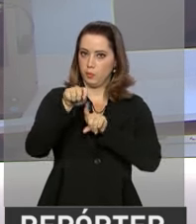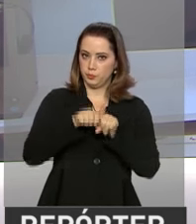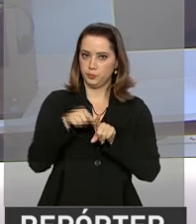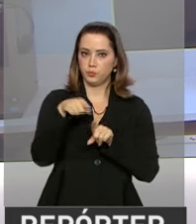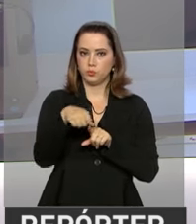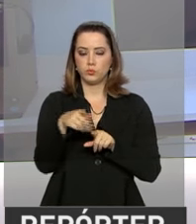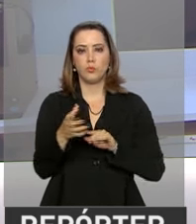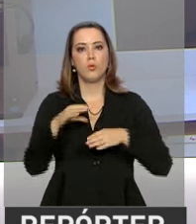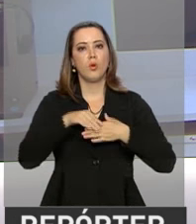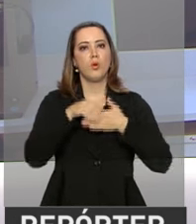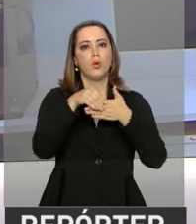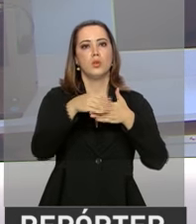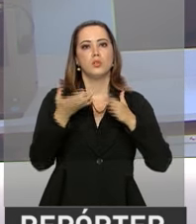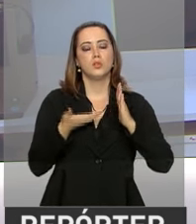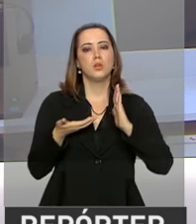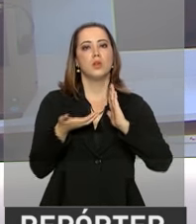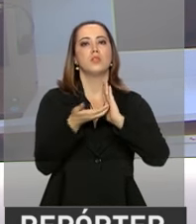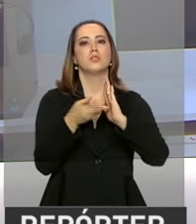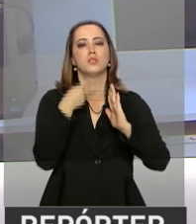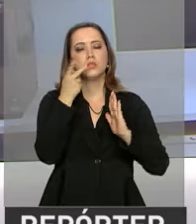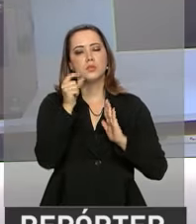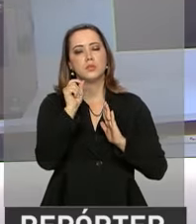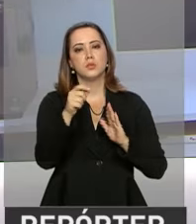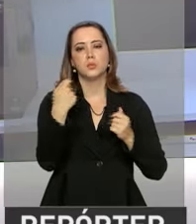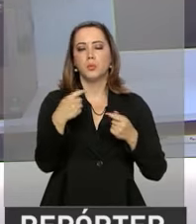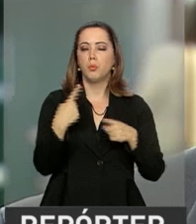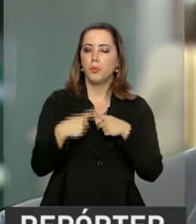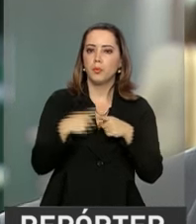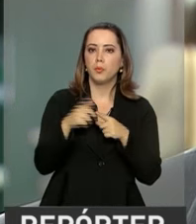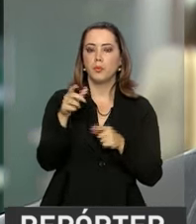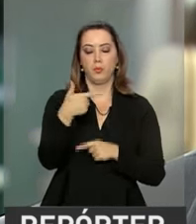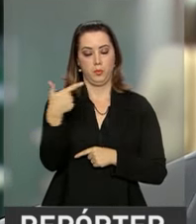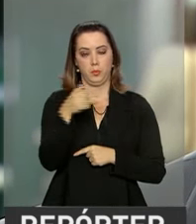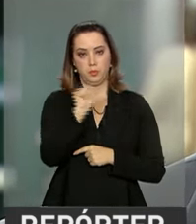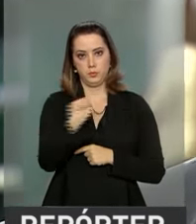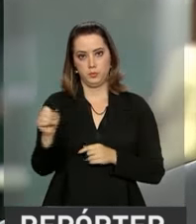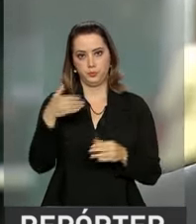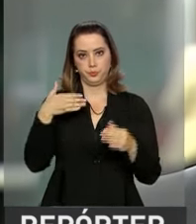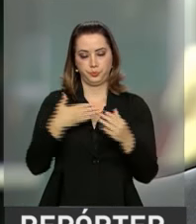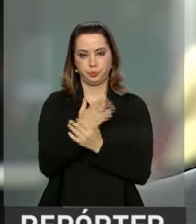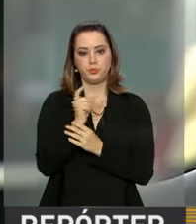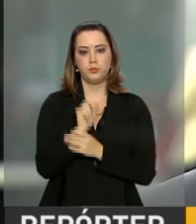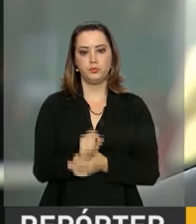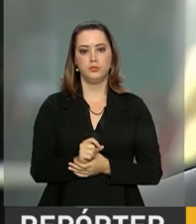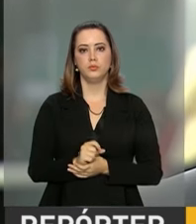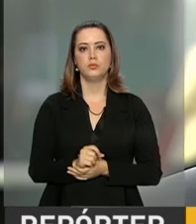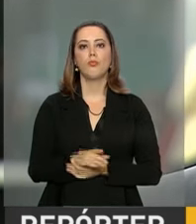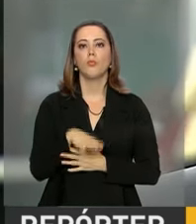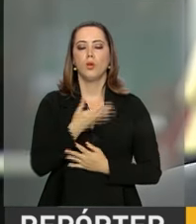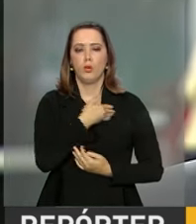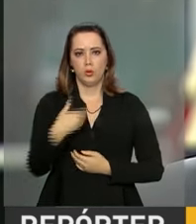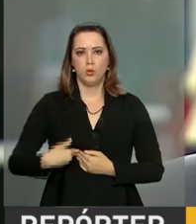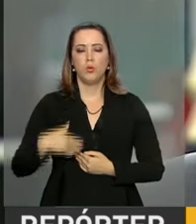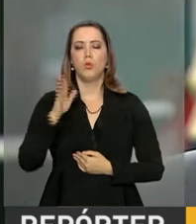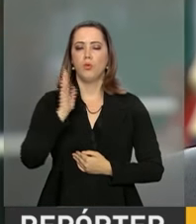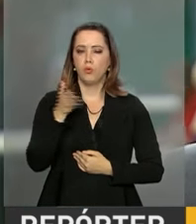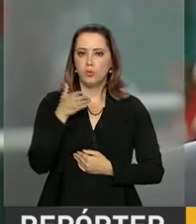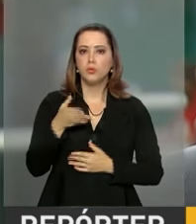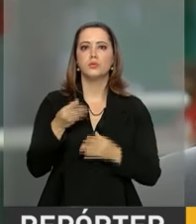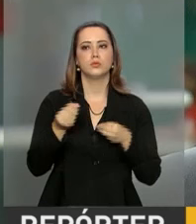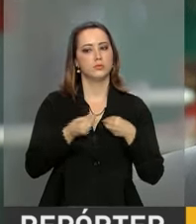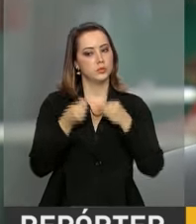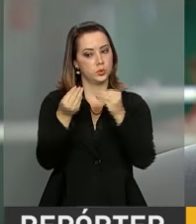motivos da aprovação acontecer no segundo semestre. O governo já já encaminhou a a matéria da da